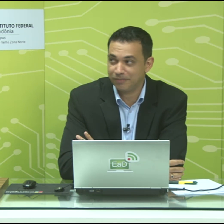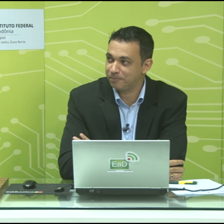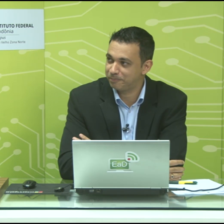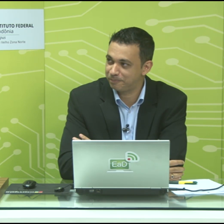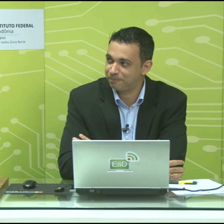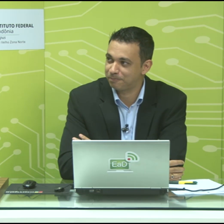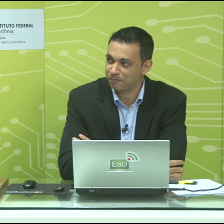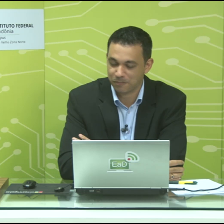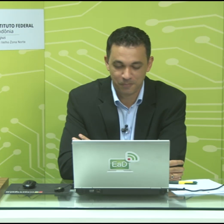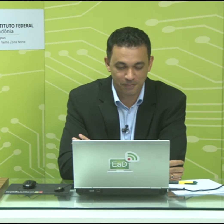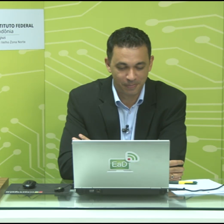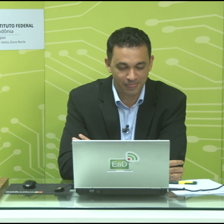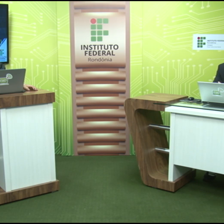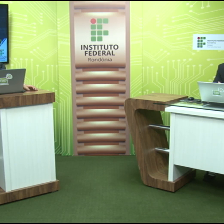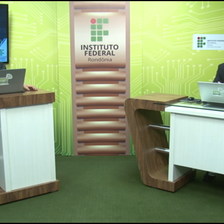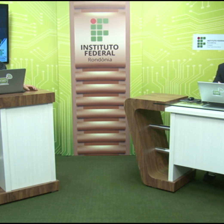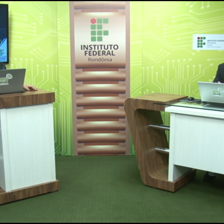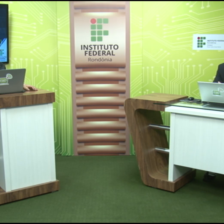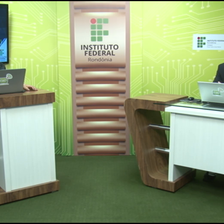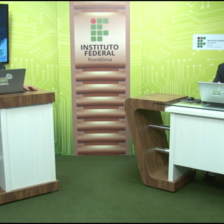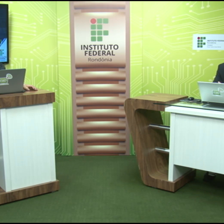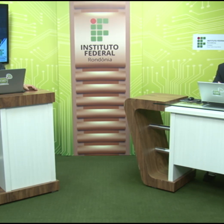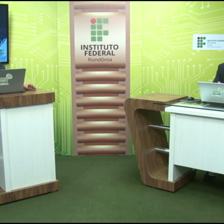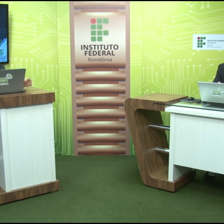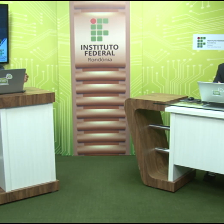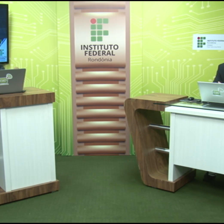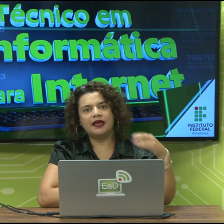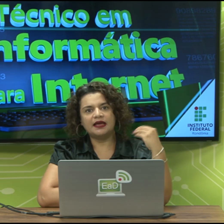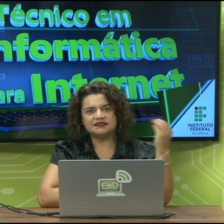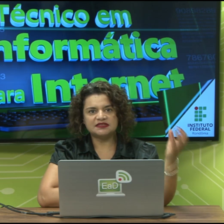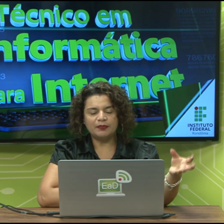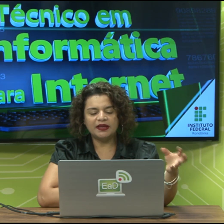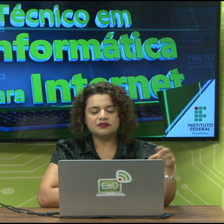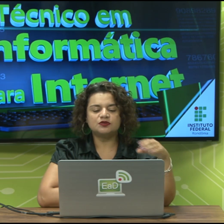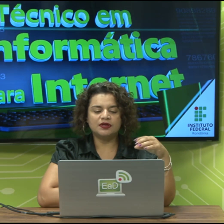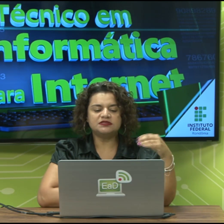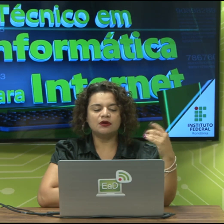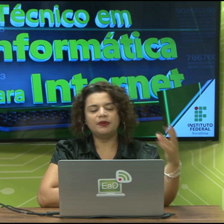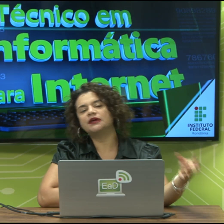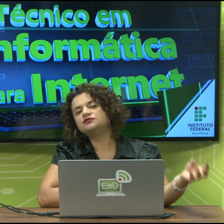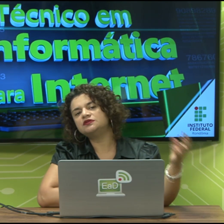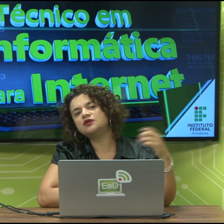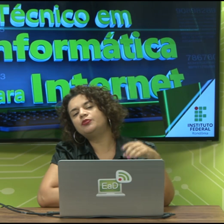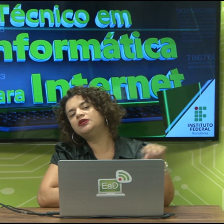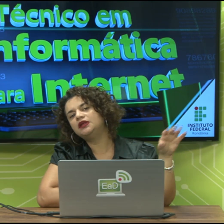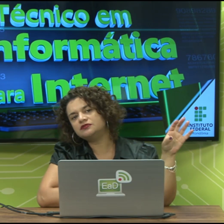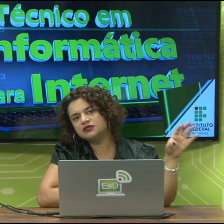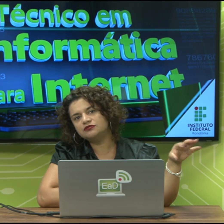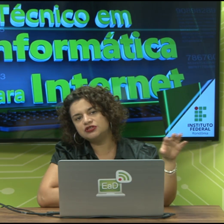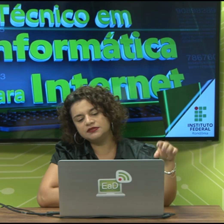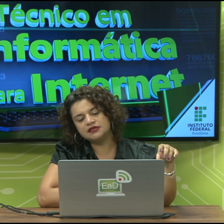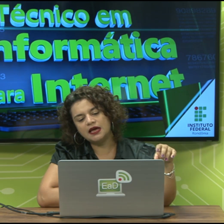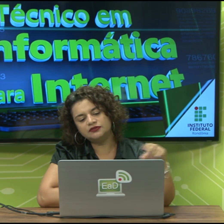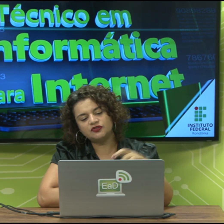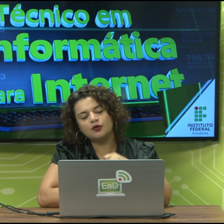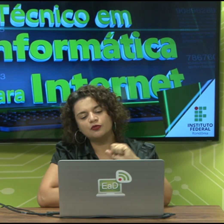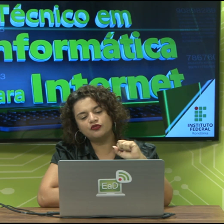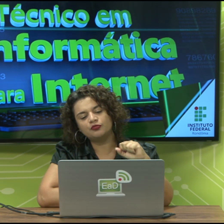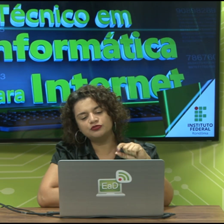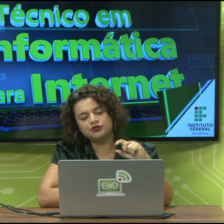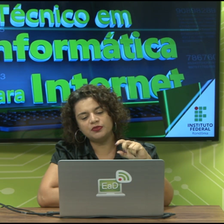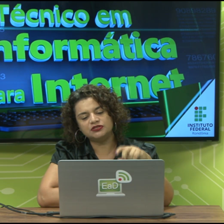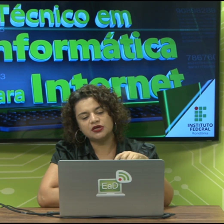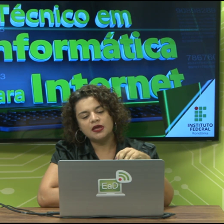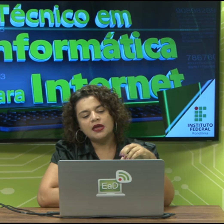TV. Tá certo. Então, essas aplicações são aplicações que poderiam ser utilizados